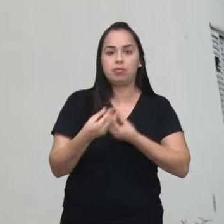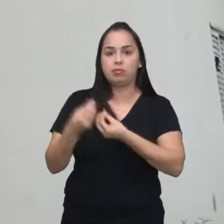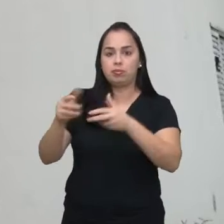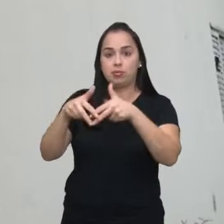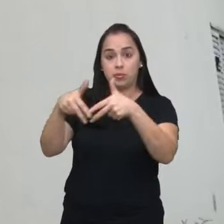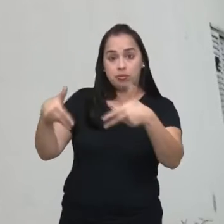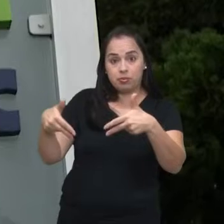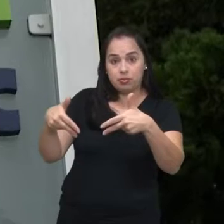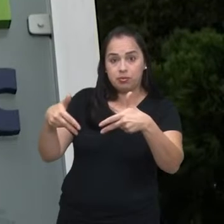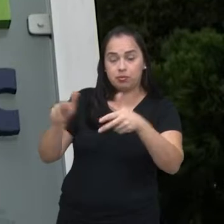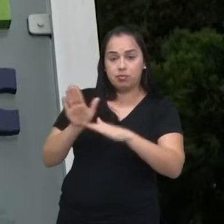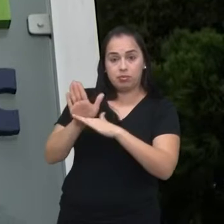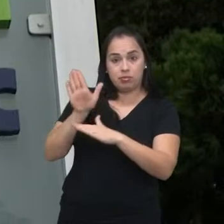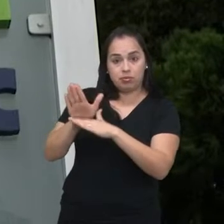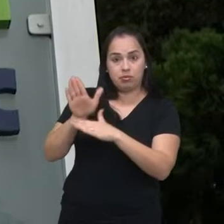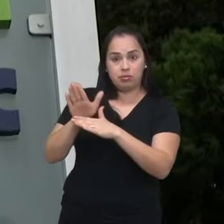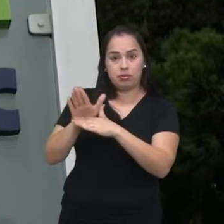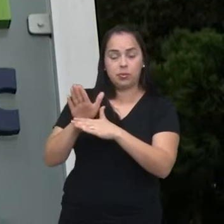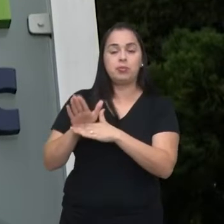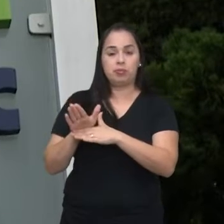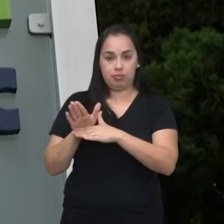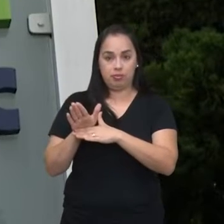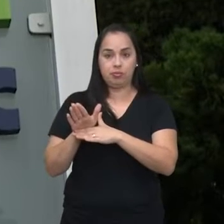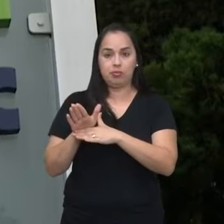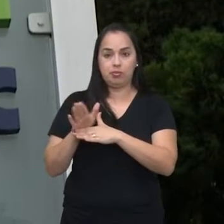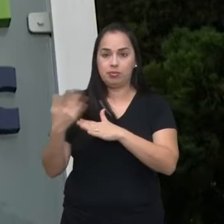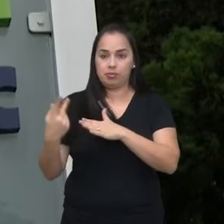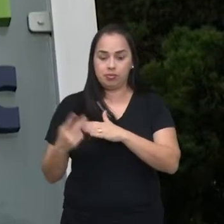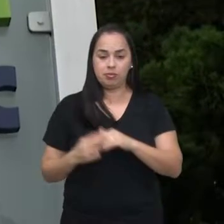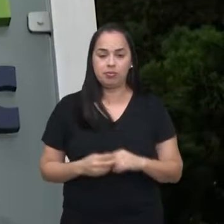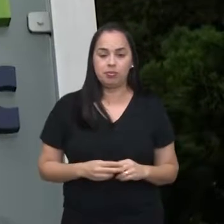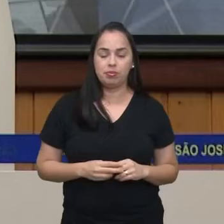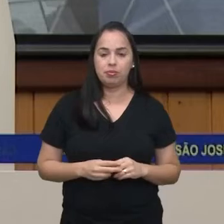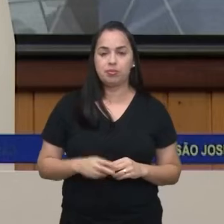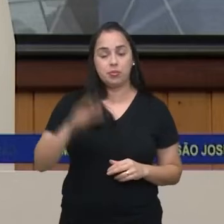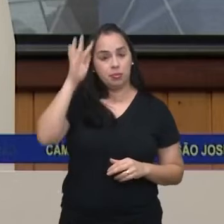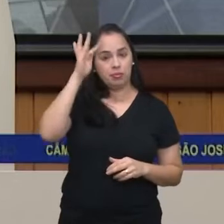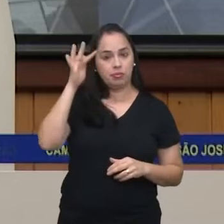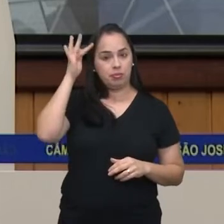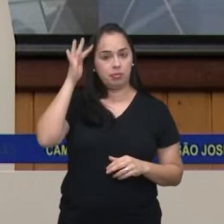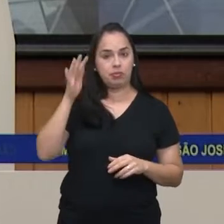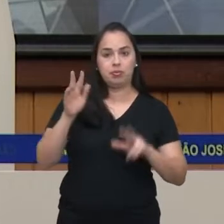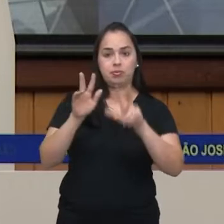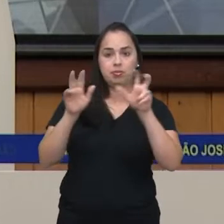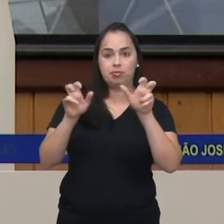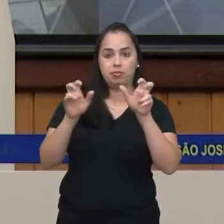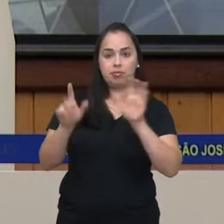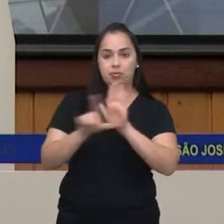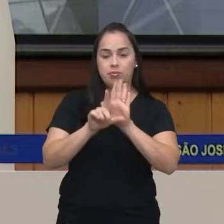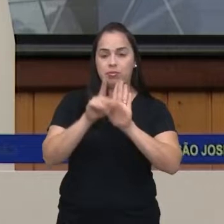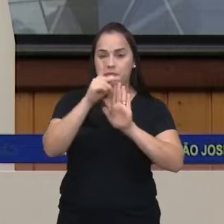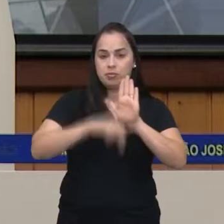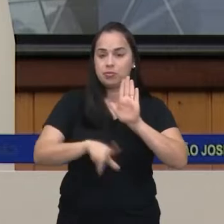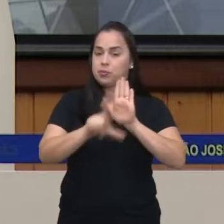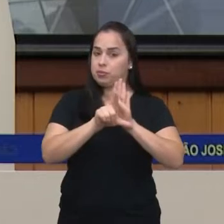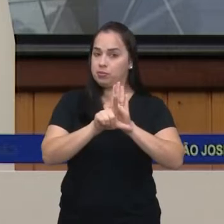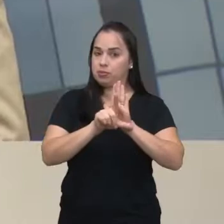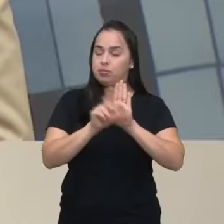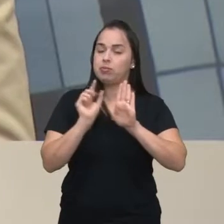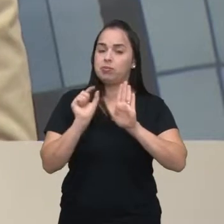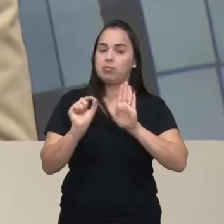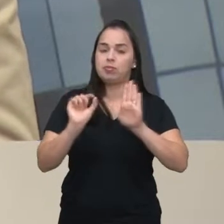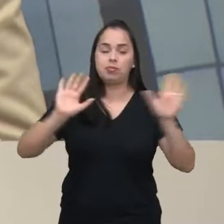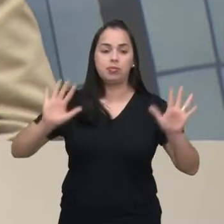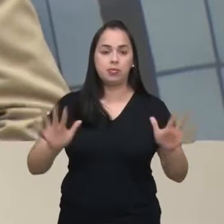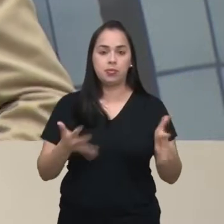auxílios ao trabalho do gacc grupo de assistência à criança com câncer em São José o apetite ainda Bordon projeto de lei apresentado por